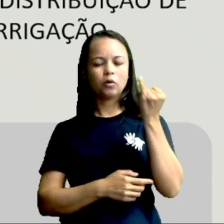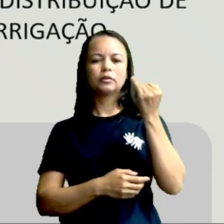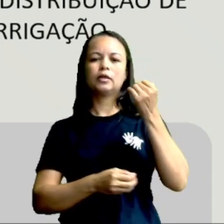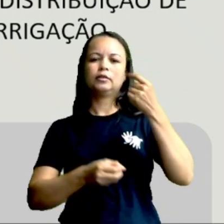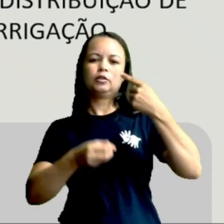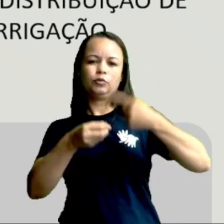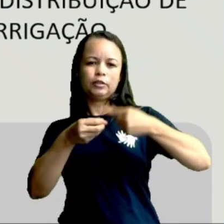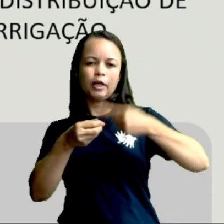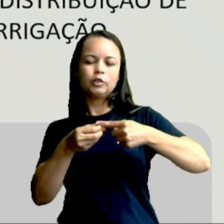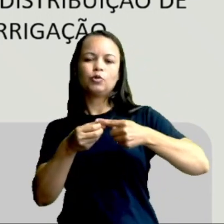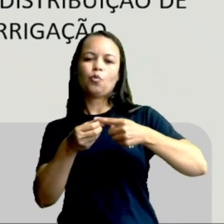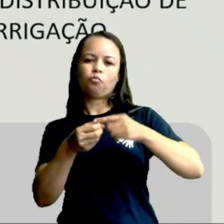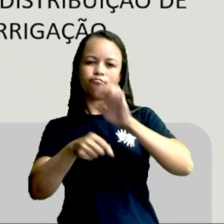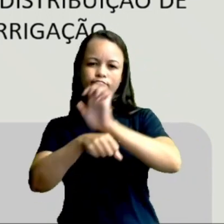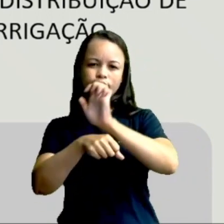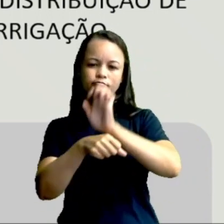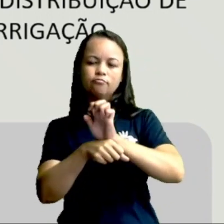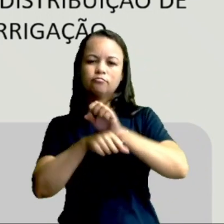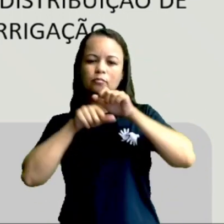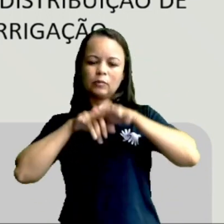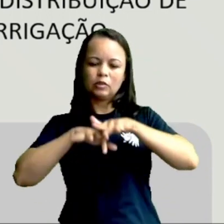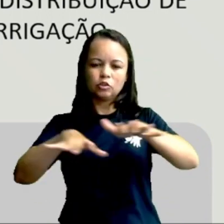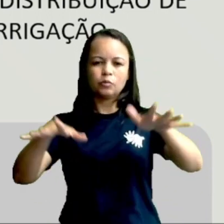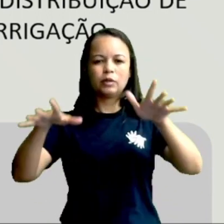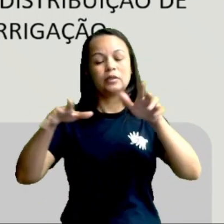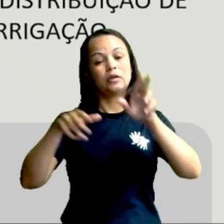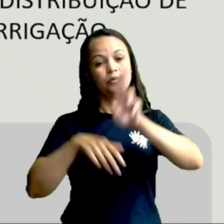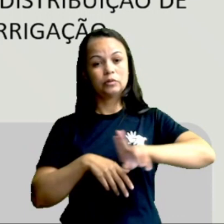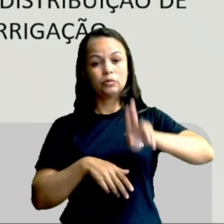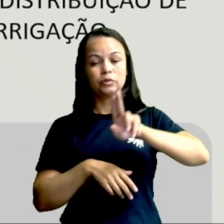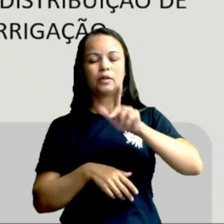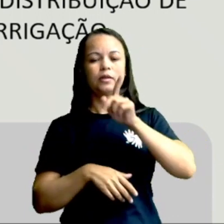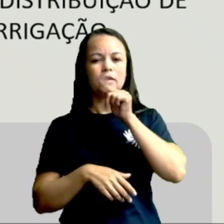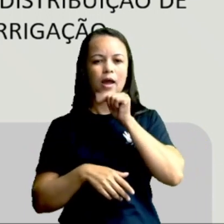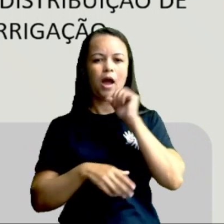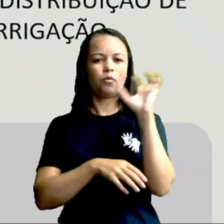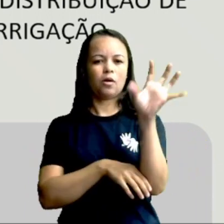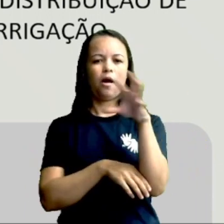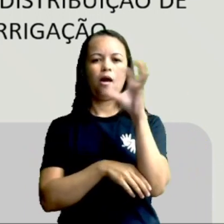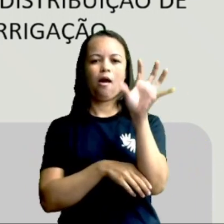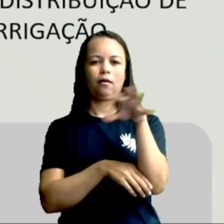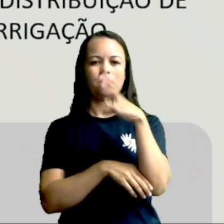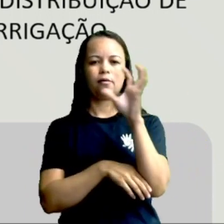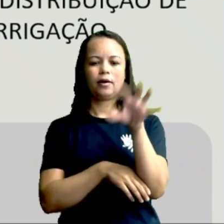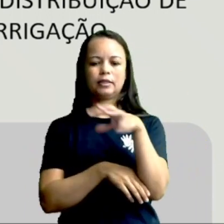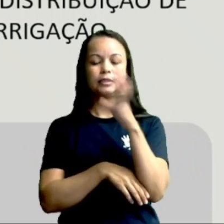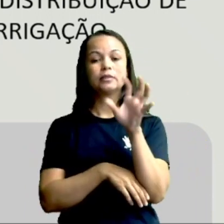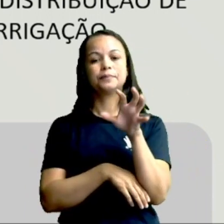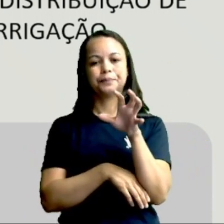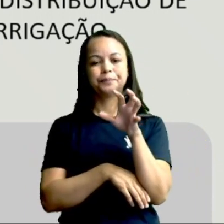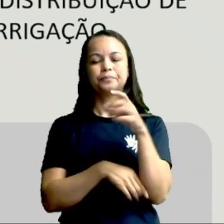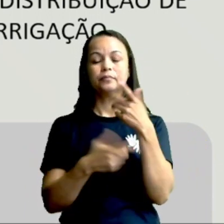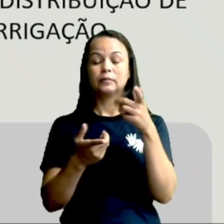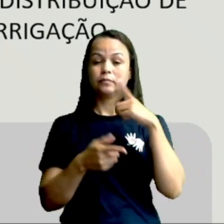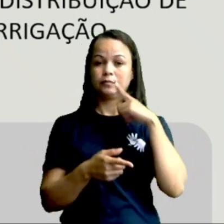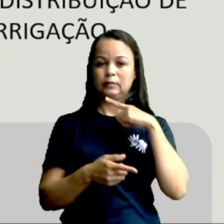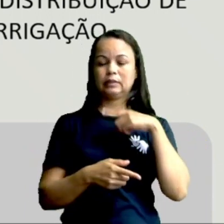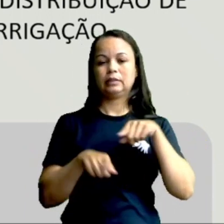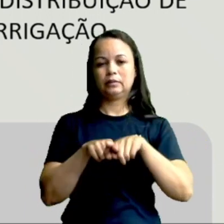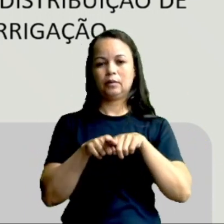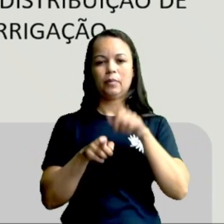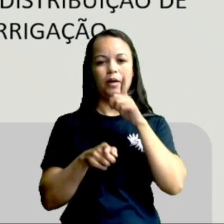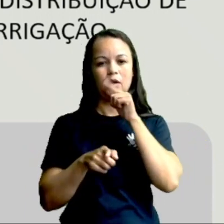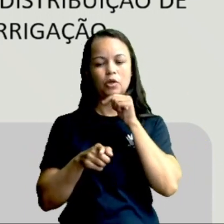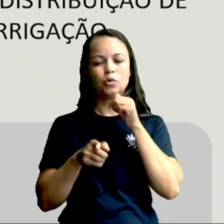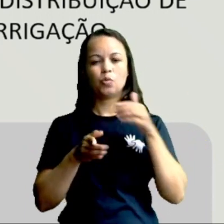estado, principalmente para a distribuição de umidade através da irrigação. Nós vamos ter também o Rio São Francisco como um